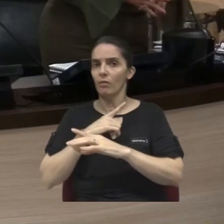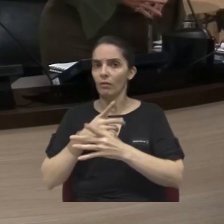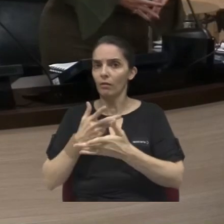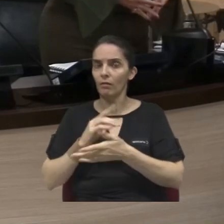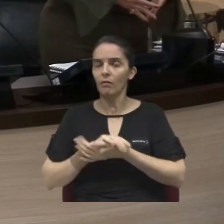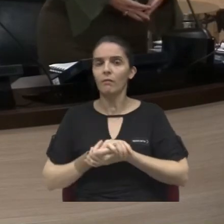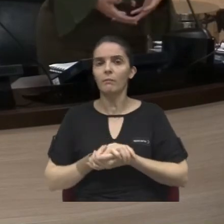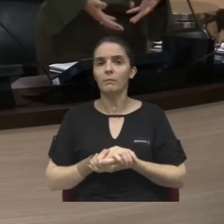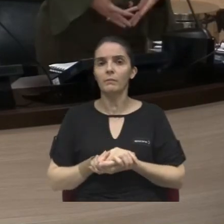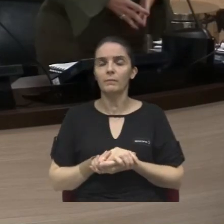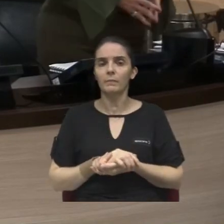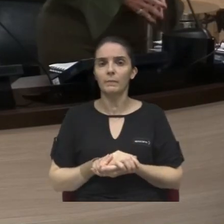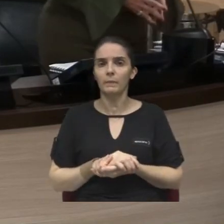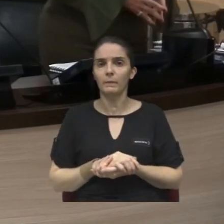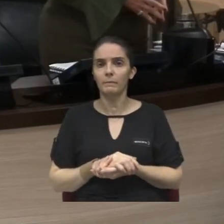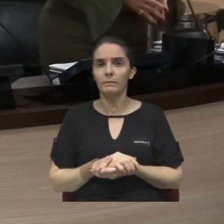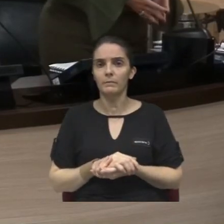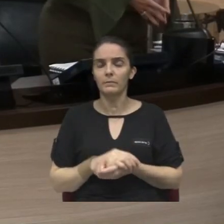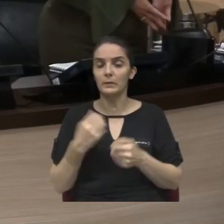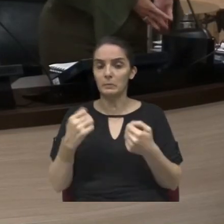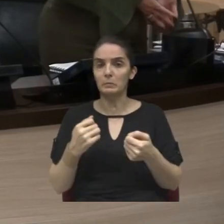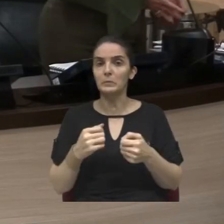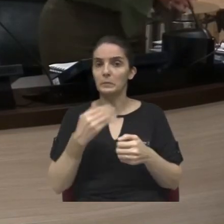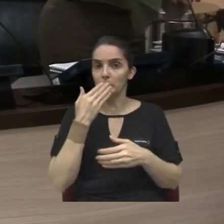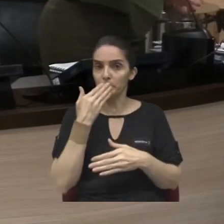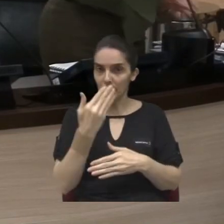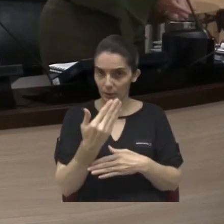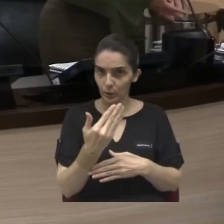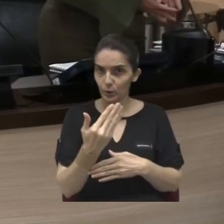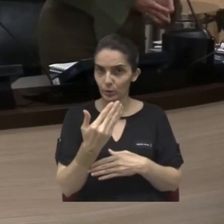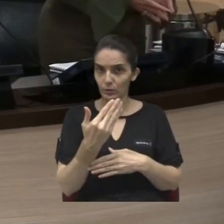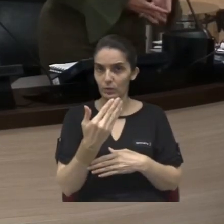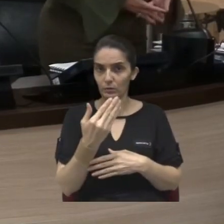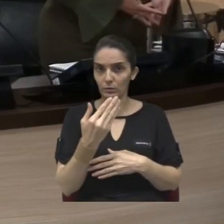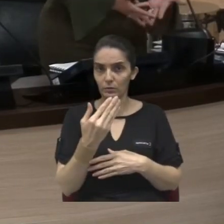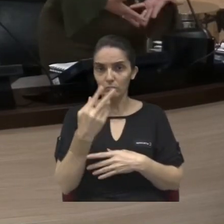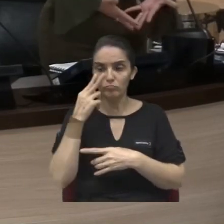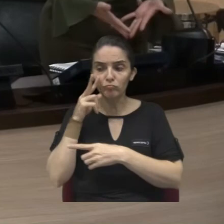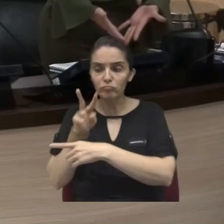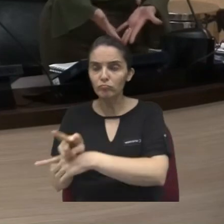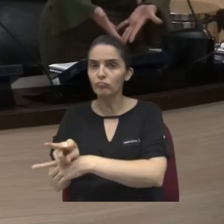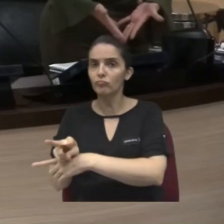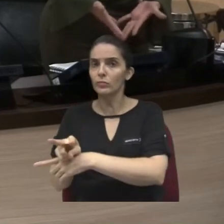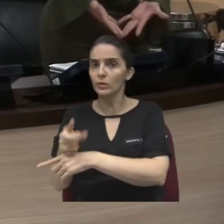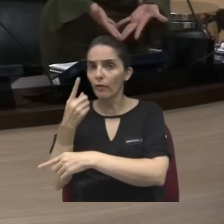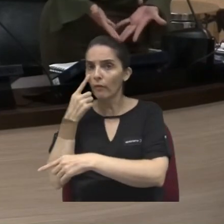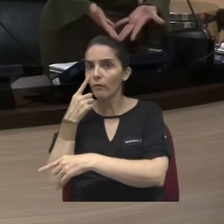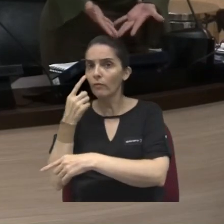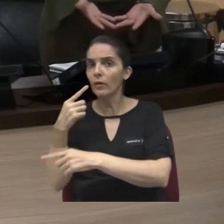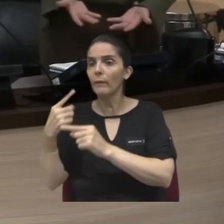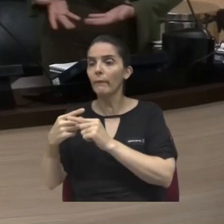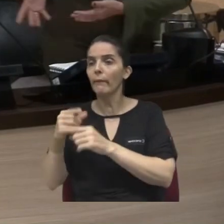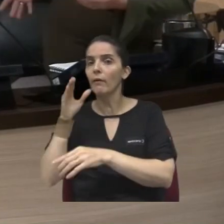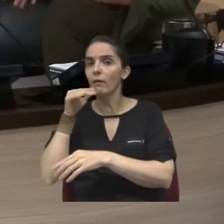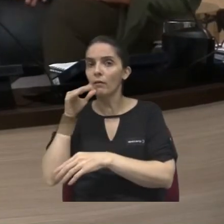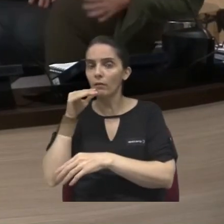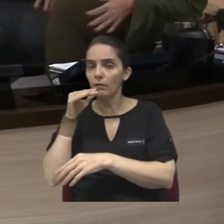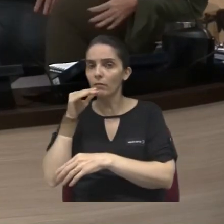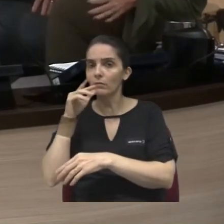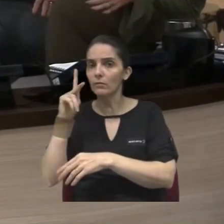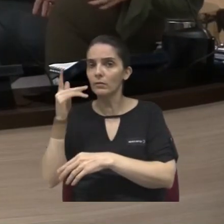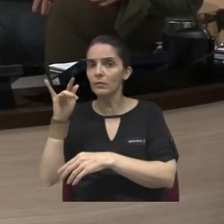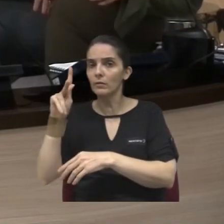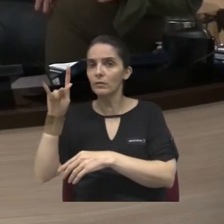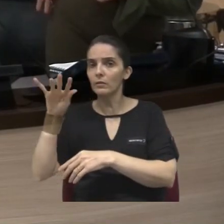que nós vamos ter que pedir para que a vigilância veja, já que um próprio funcionário da Hípica falou que tem ratazana